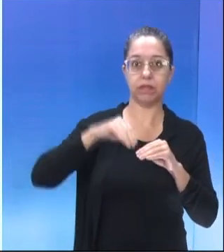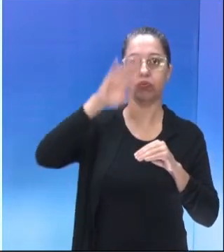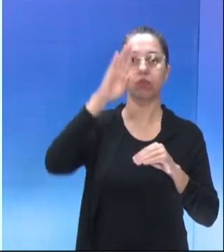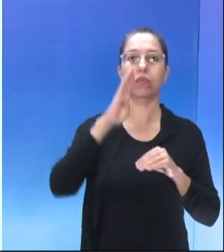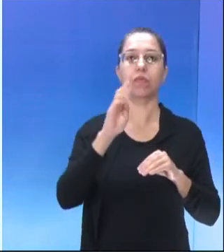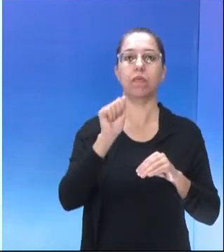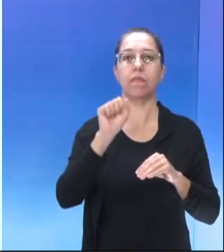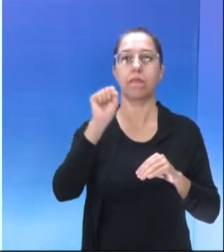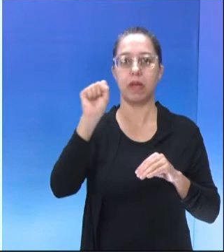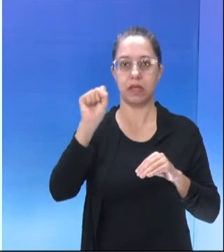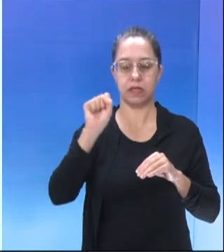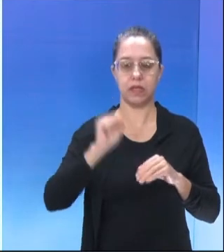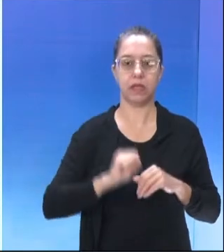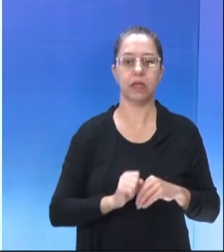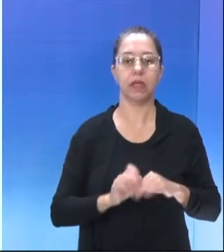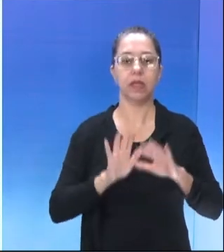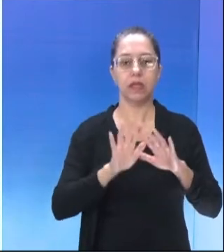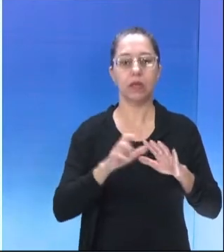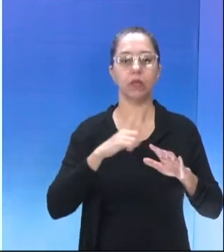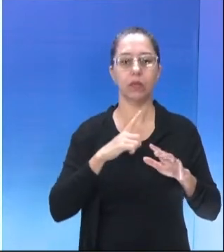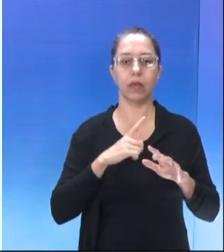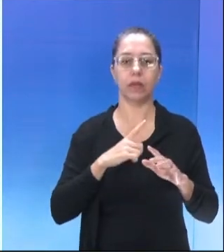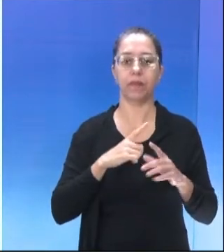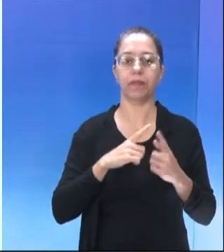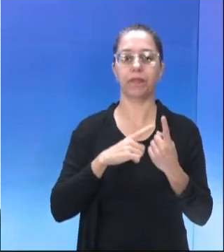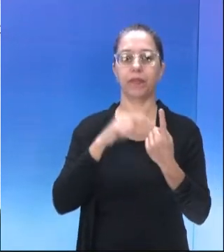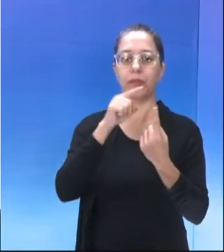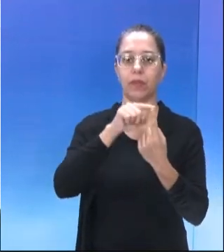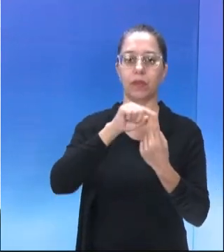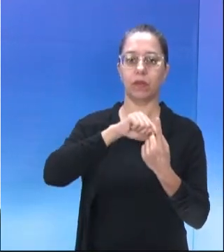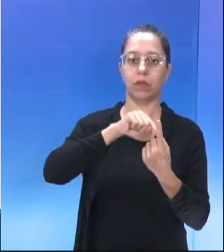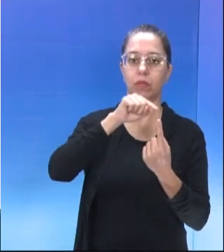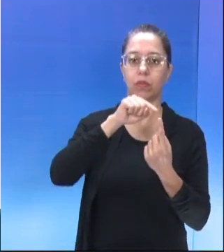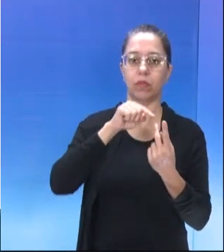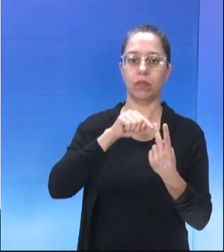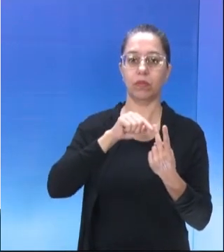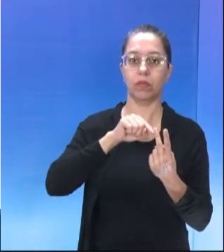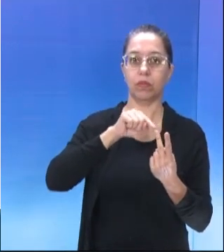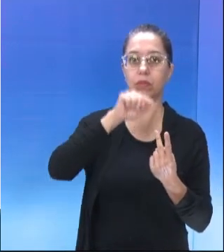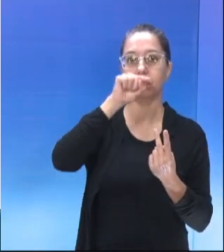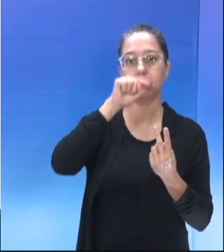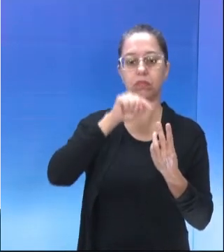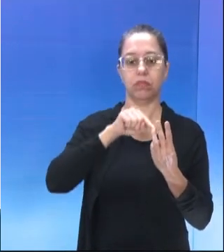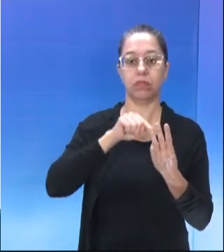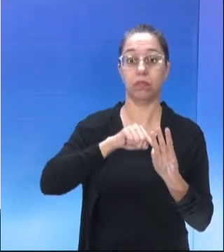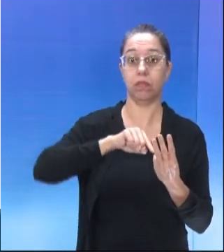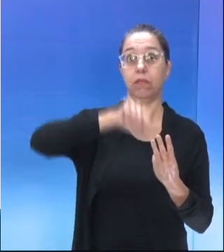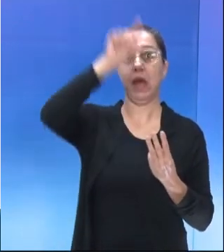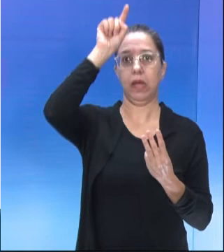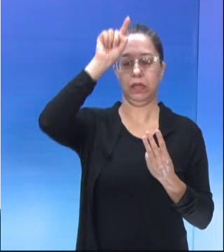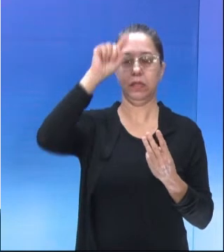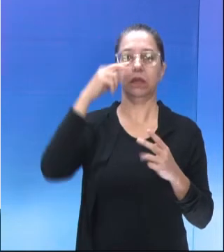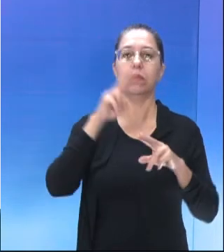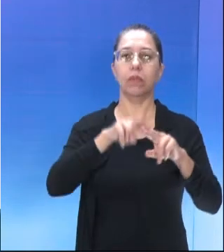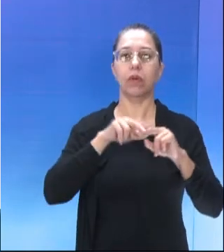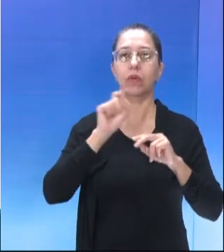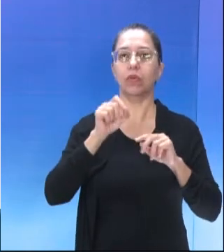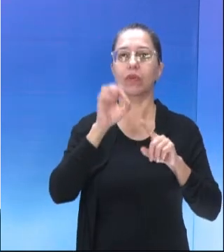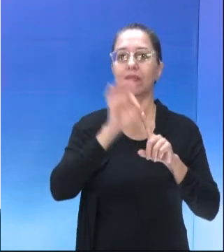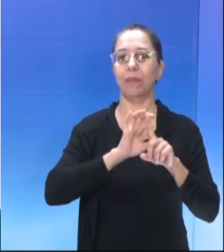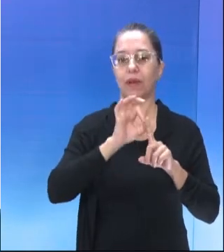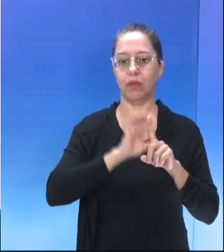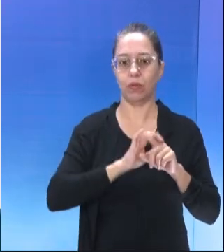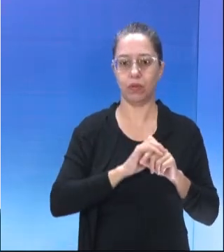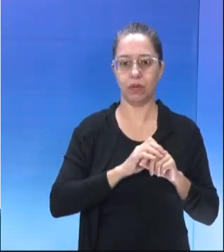solução básica. Então, olha só essa realidade aqui. Por que a atividade aqui